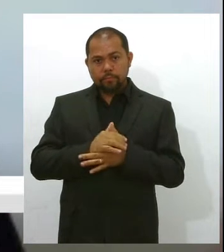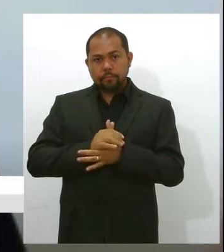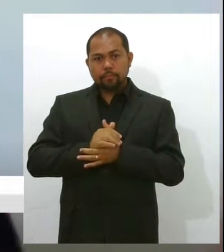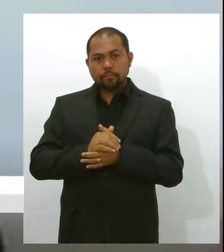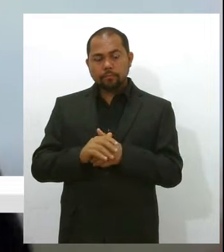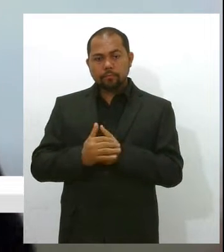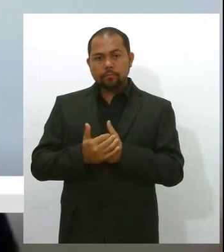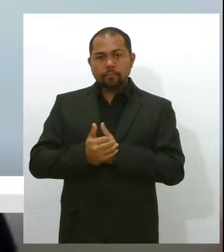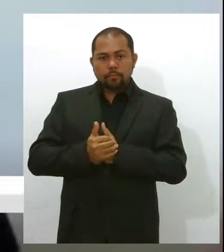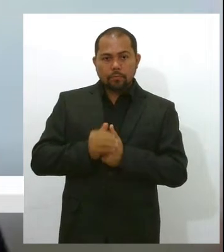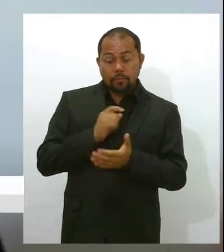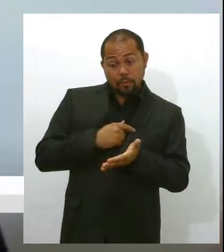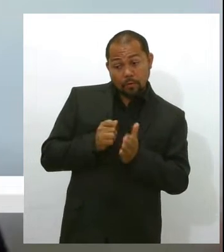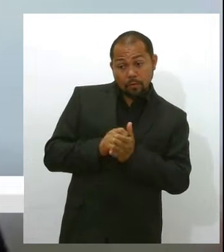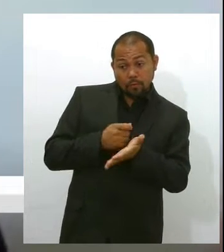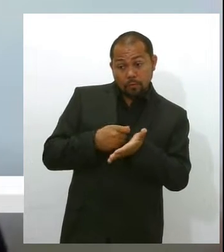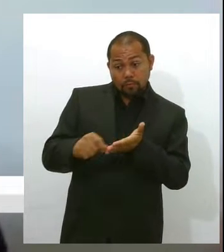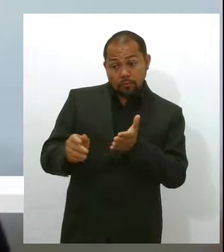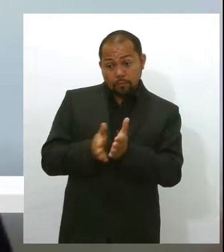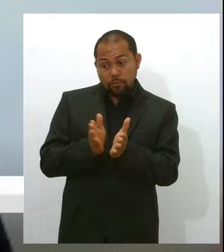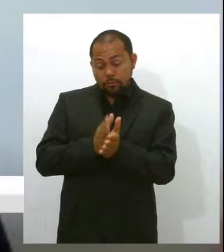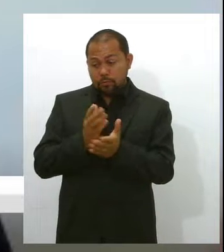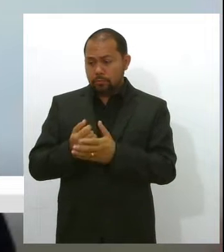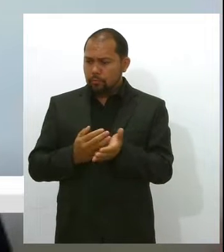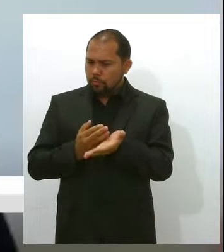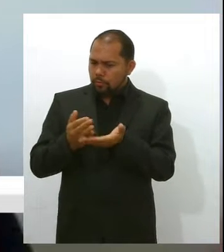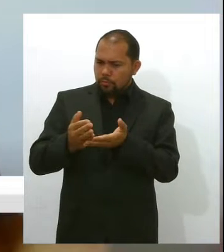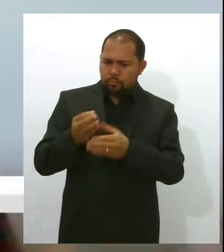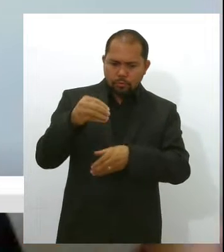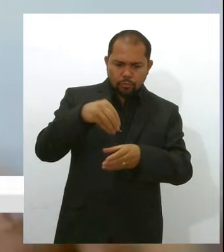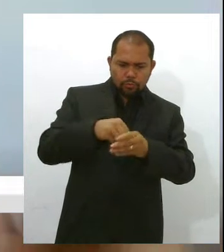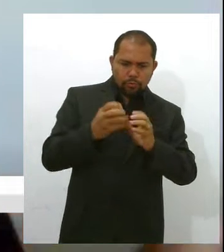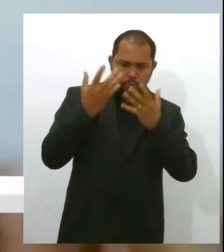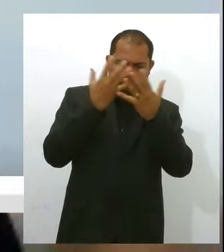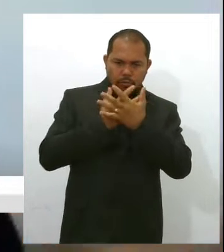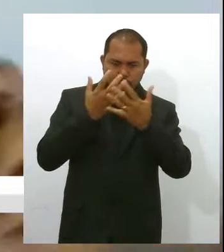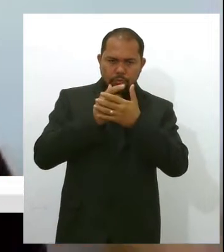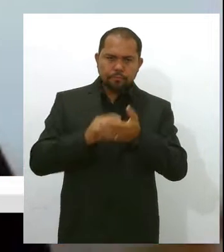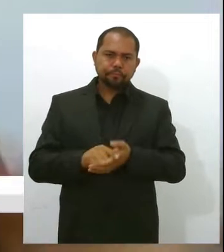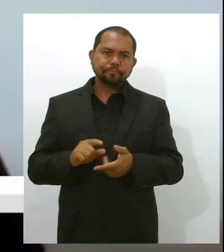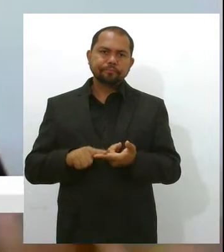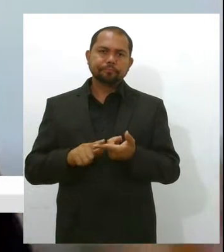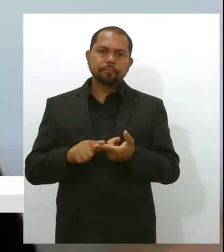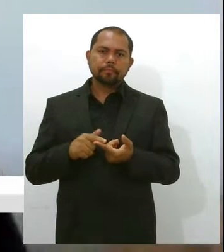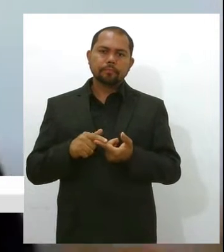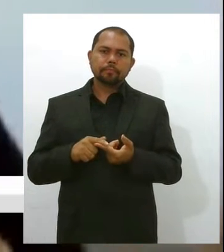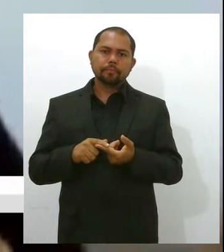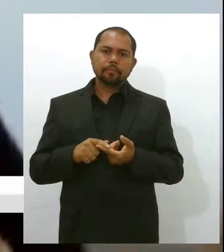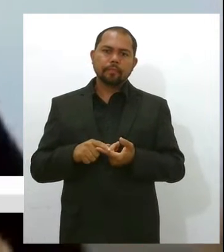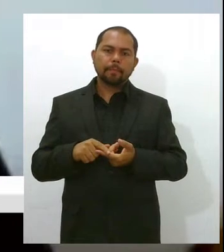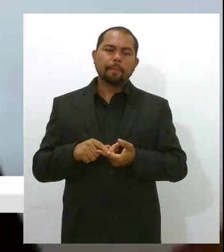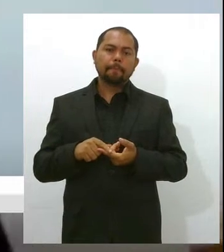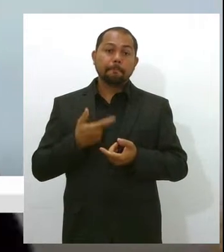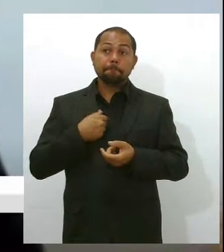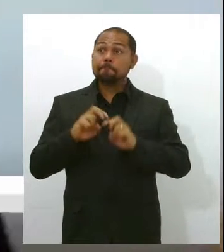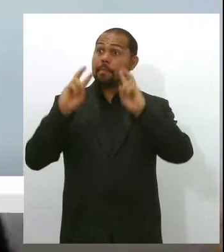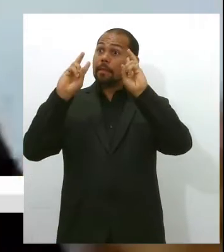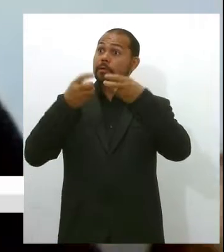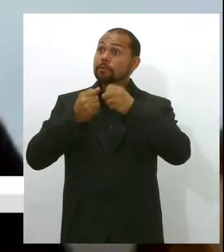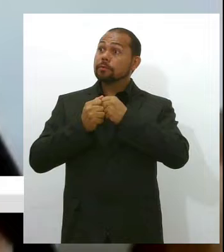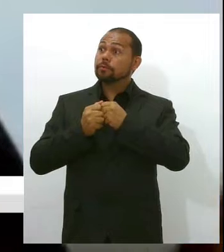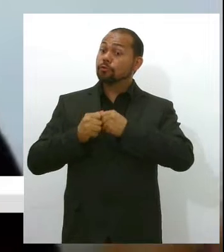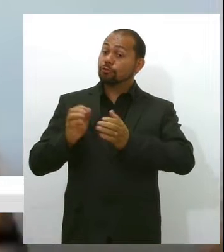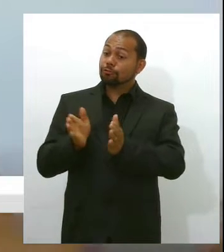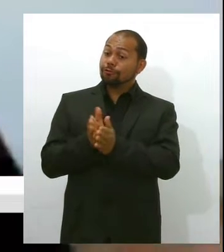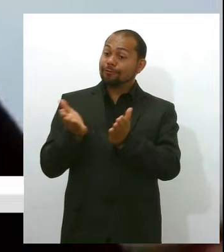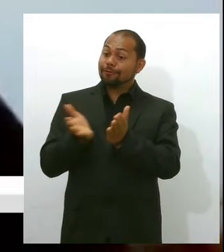na música e nesse meio contracultural, assim. Então a gente fez no título do livro, a gente fez uma brincadeira disso, desses acordes